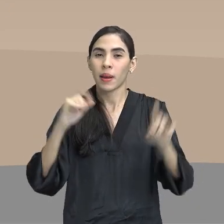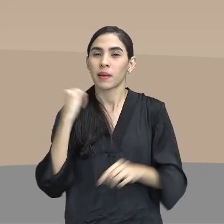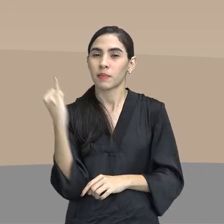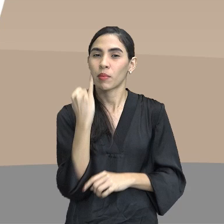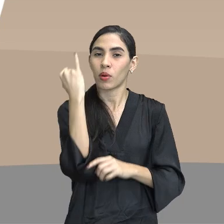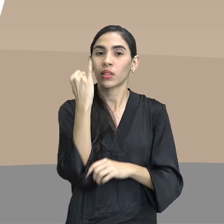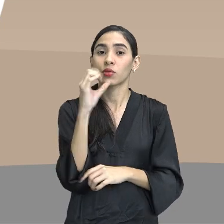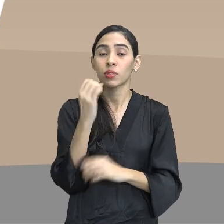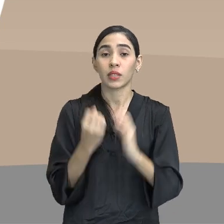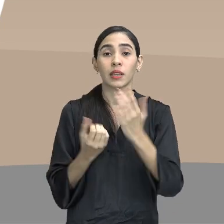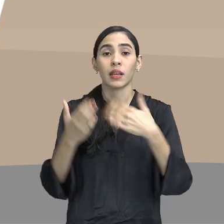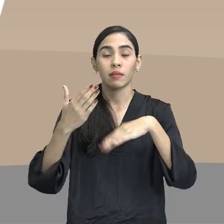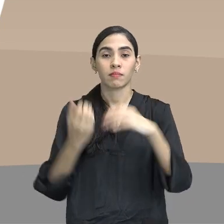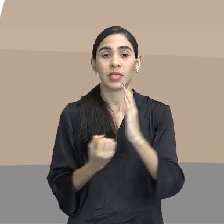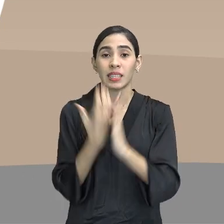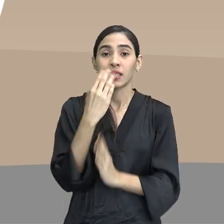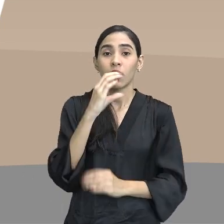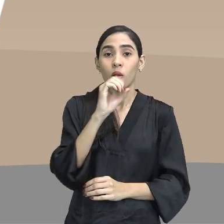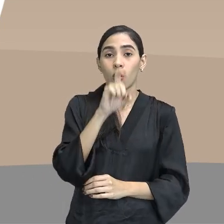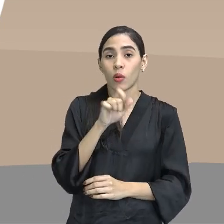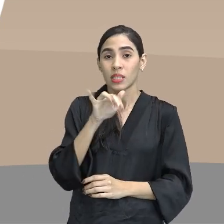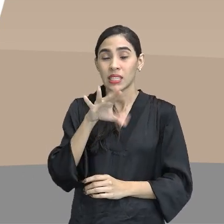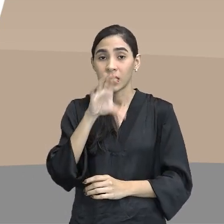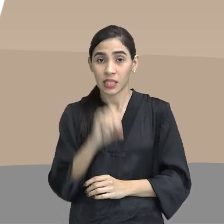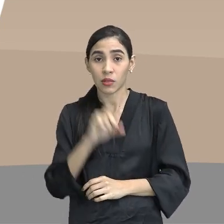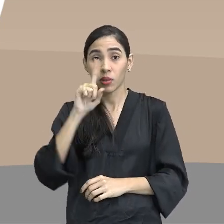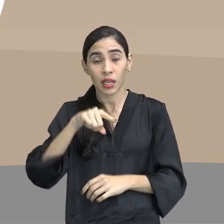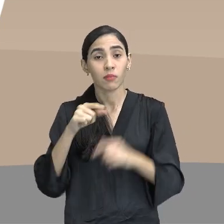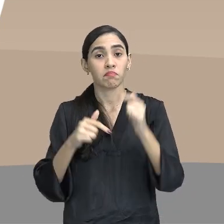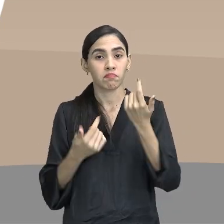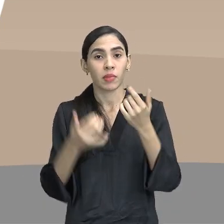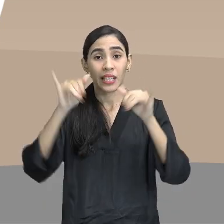de oxigênio, que é liberado como subproduto.